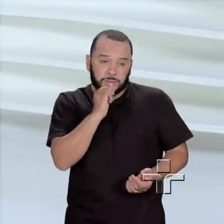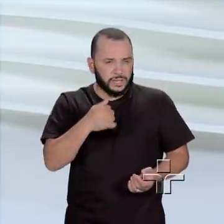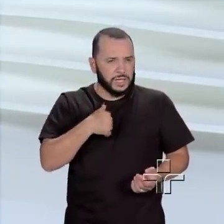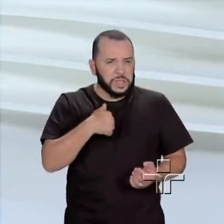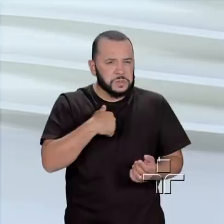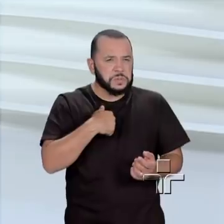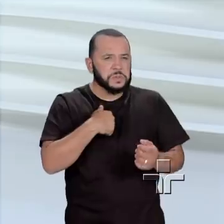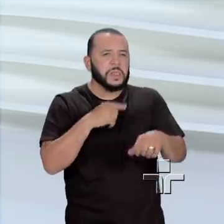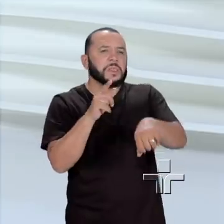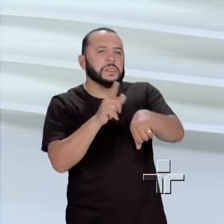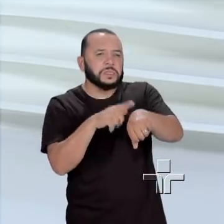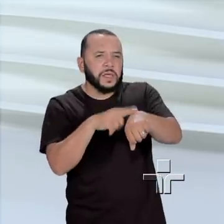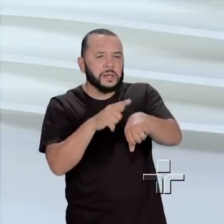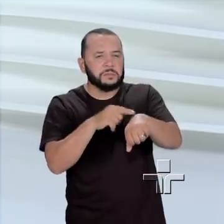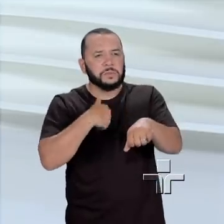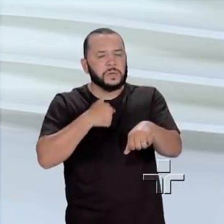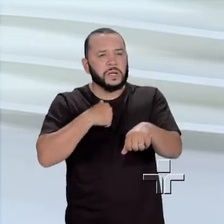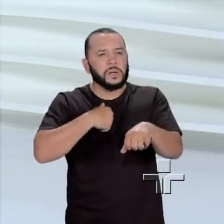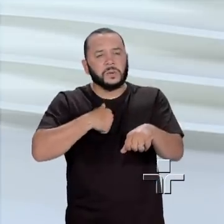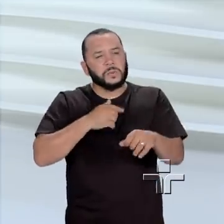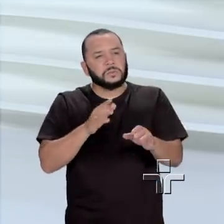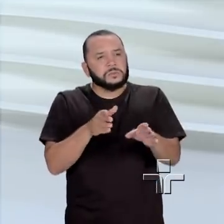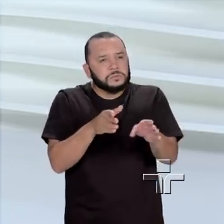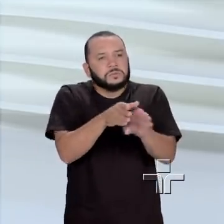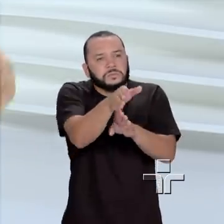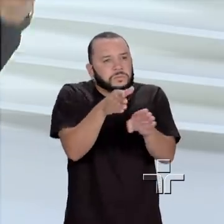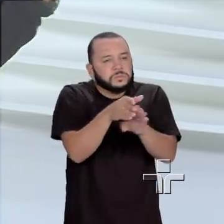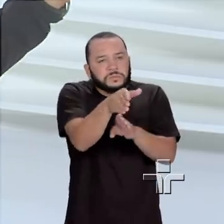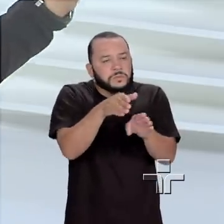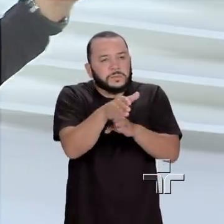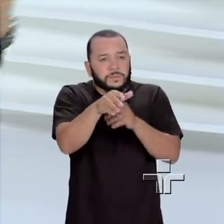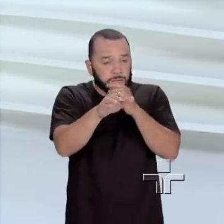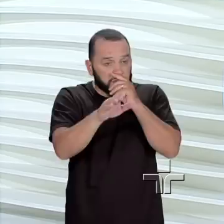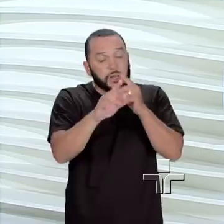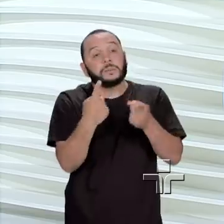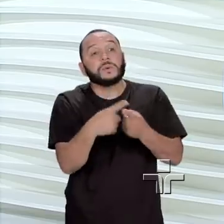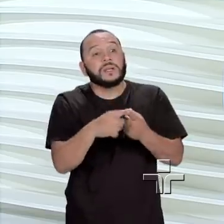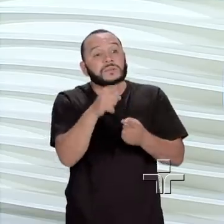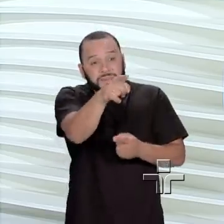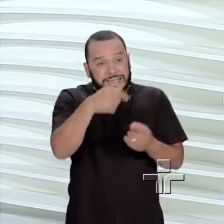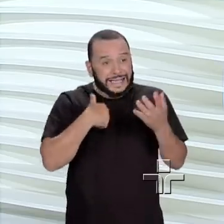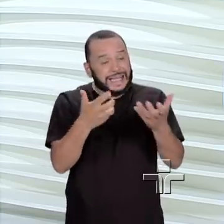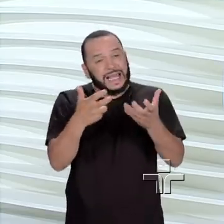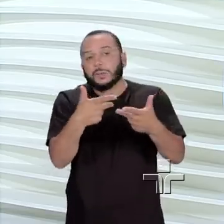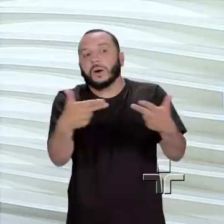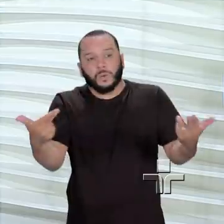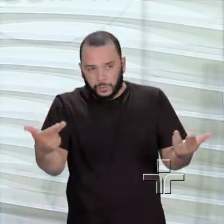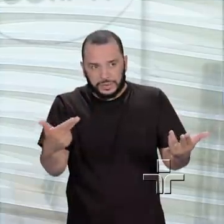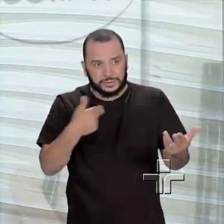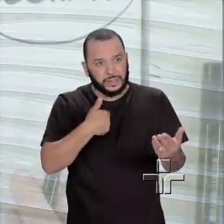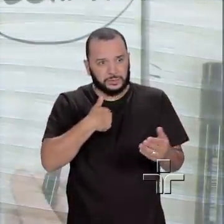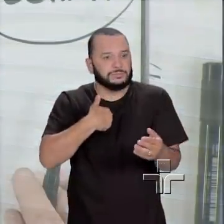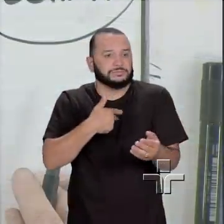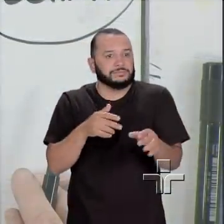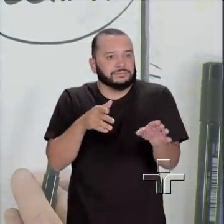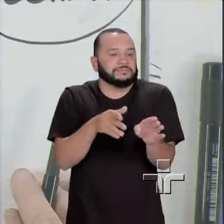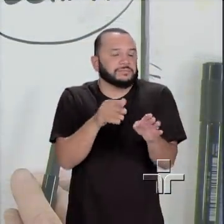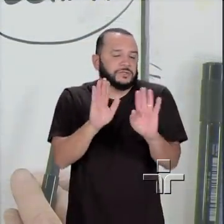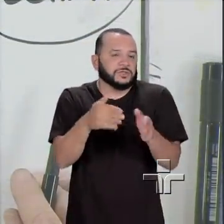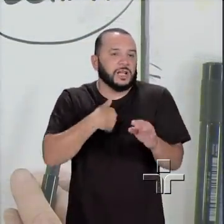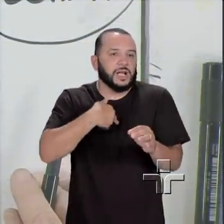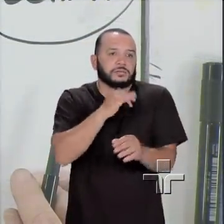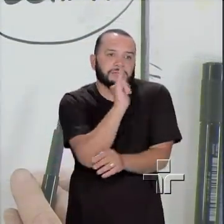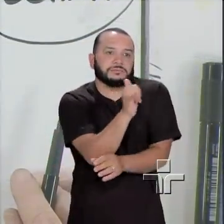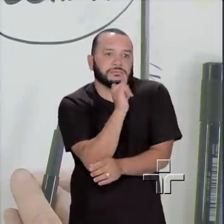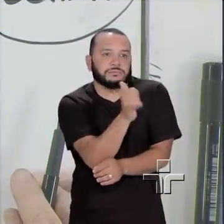tempo mandando qualquer recomendação para você. A minha recomendação vai ser mandada em função de alguma coisa que você fez. A segunda coisa básica é